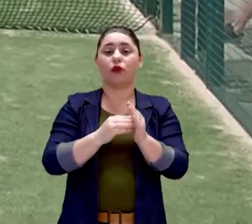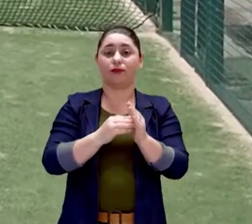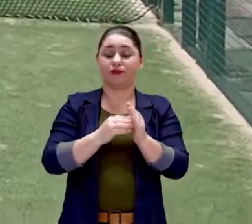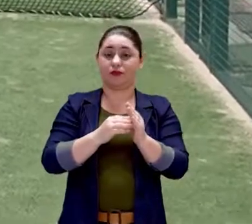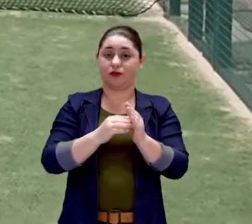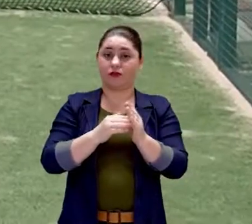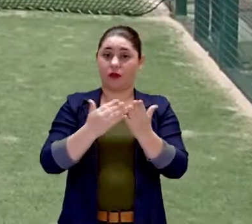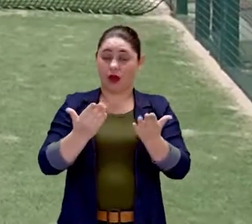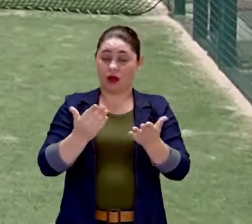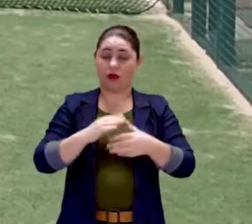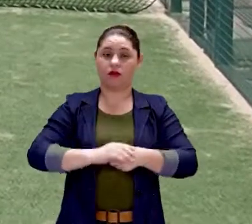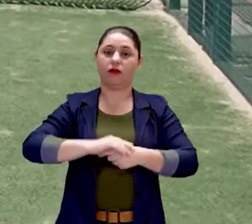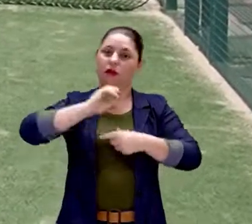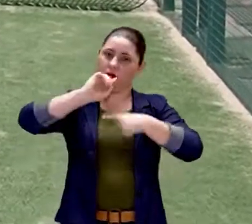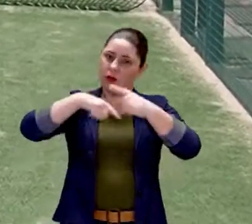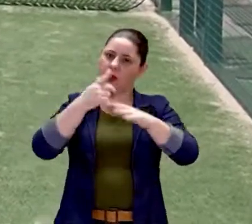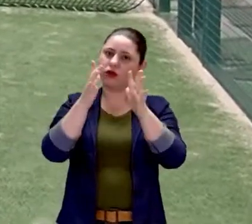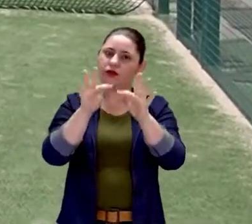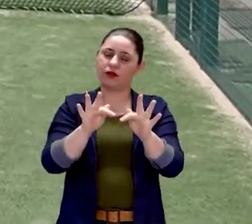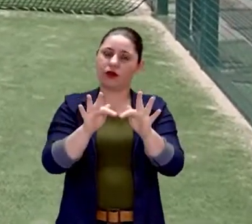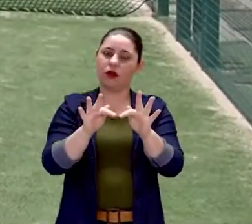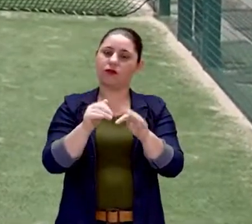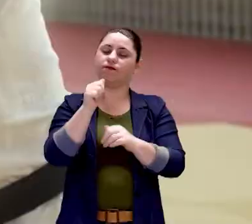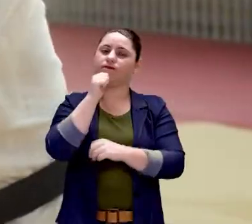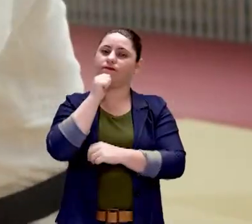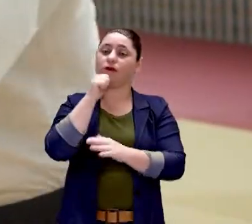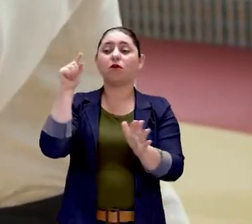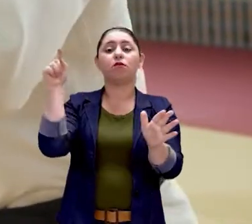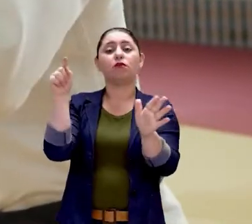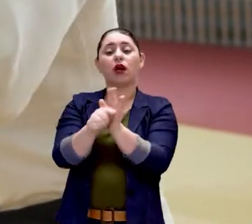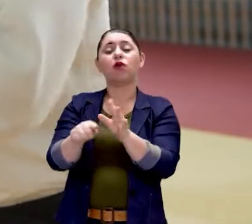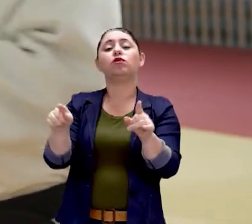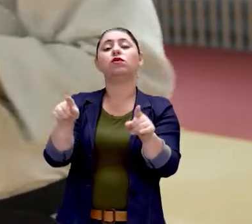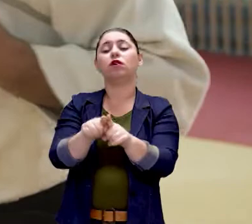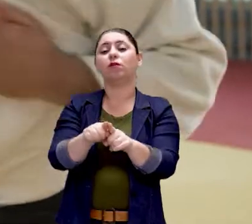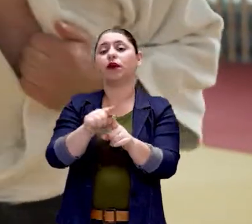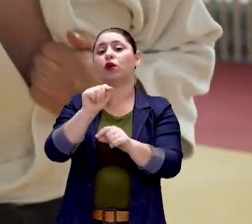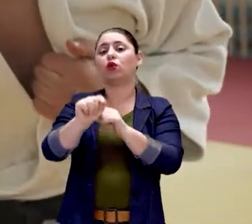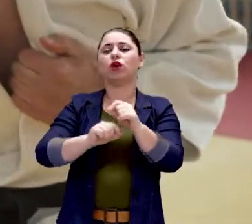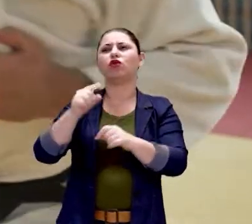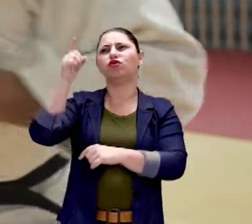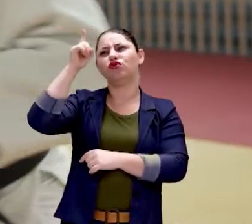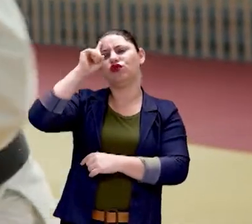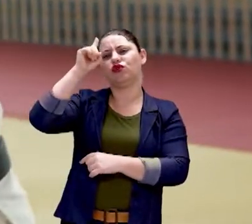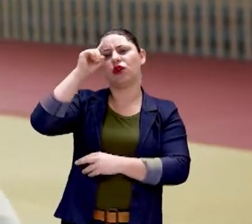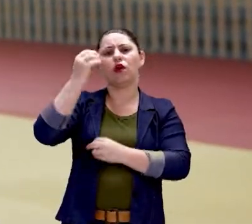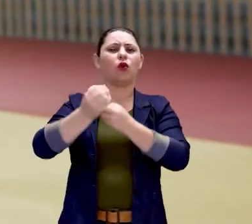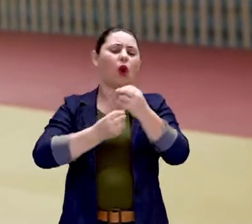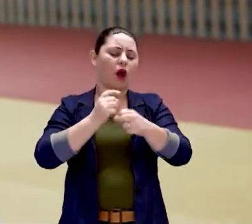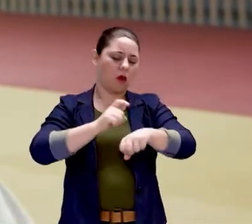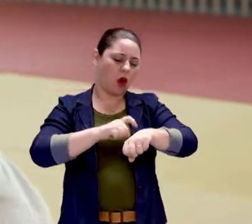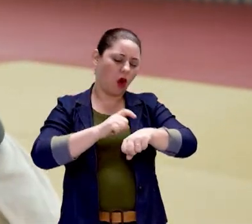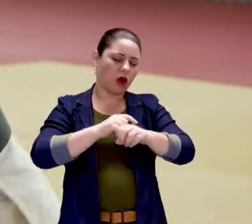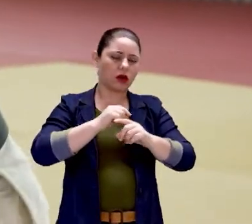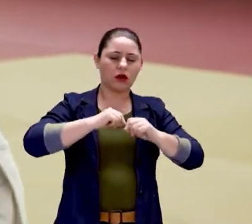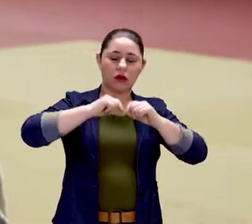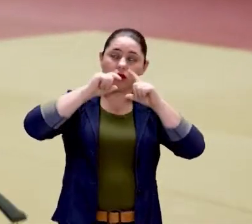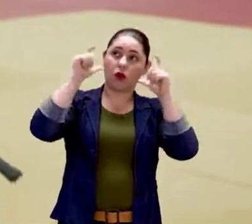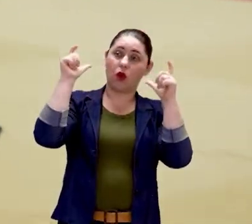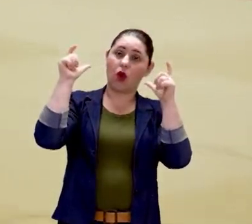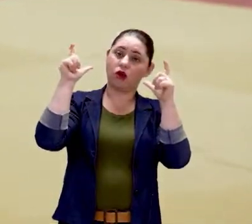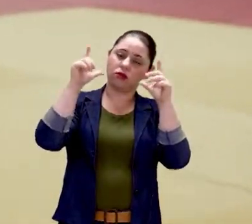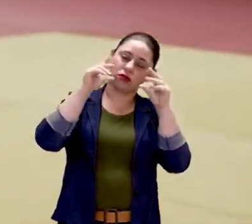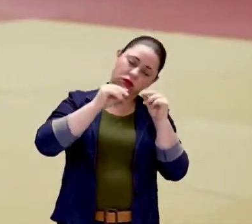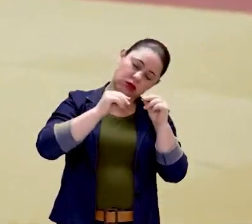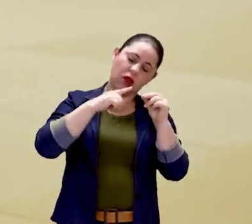clínica completa. Depois, no final da consulta, eu ainda pergunto também a parte do seu dia a dia, como que hora que acorda, que hora que